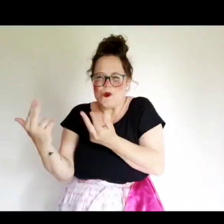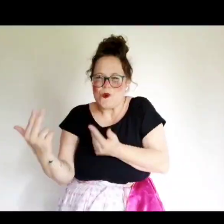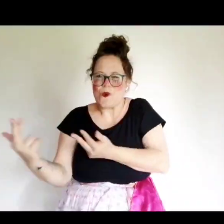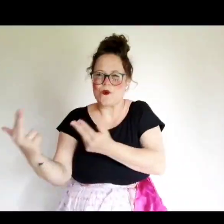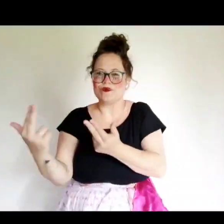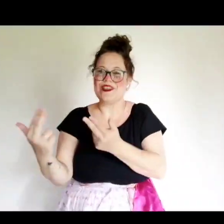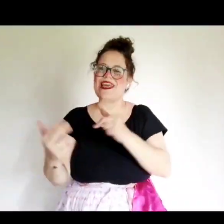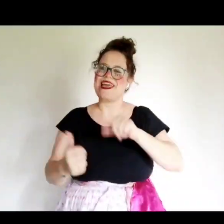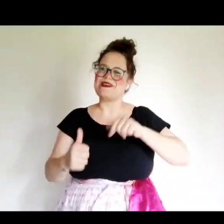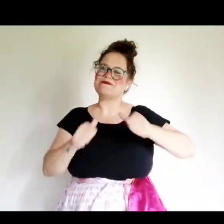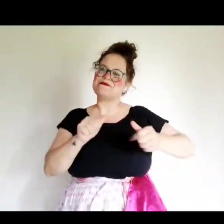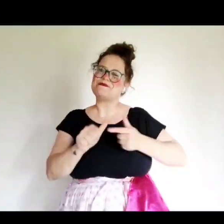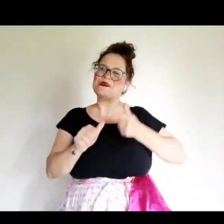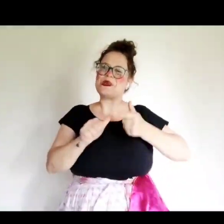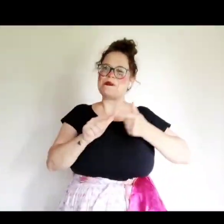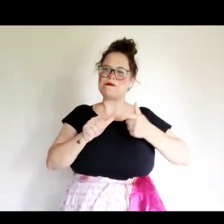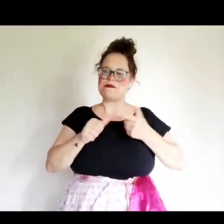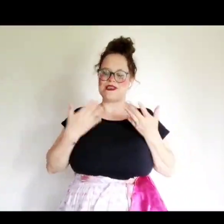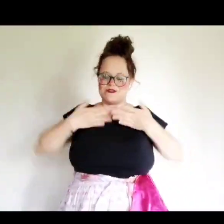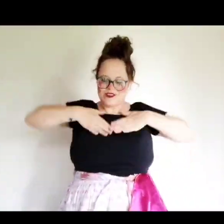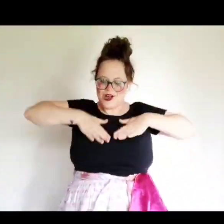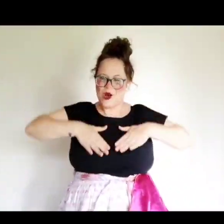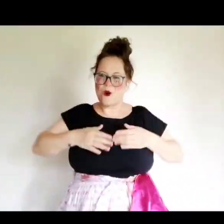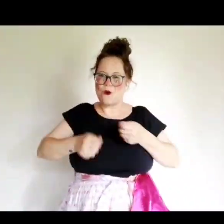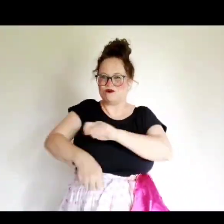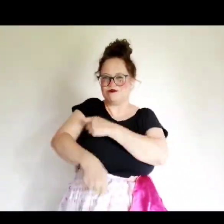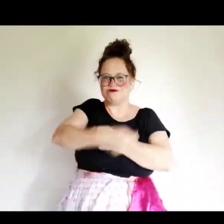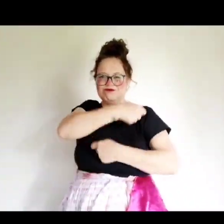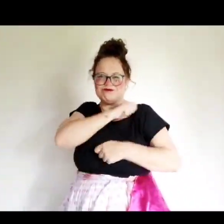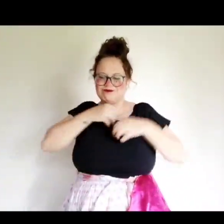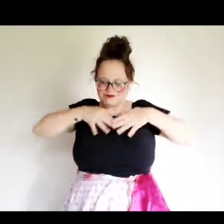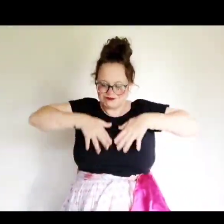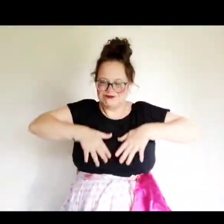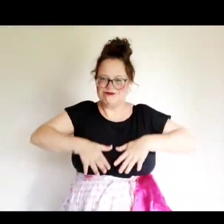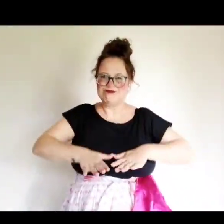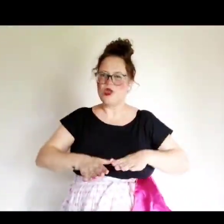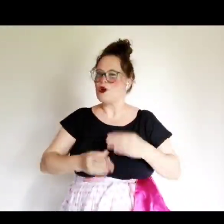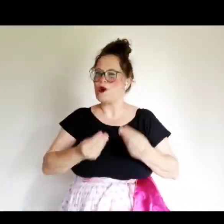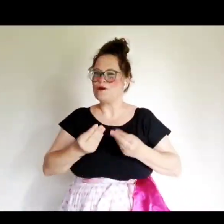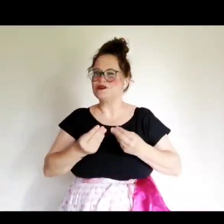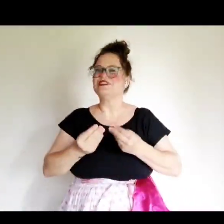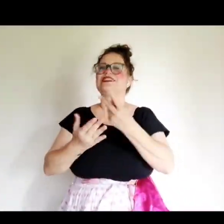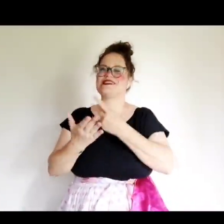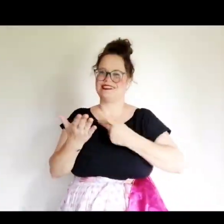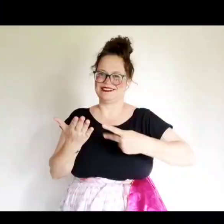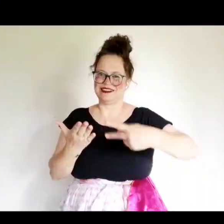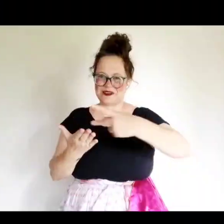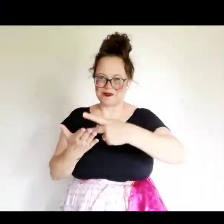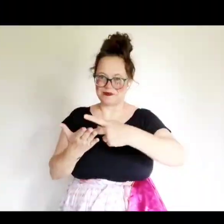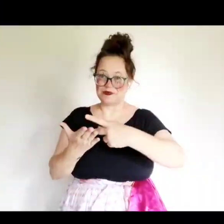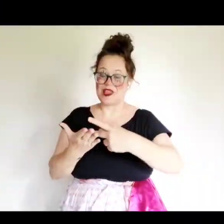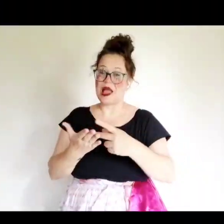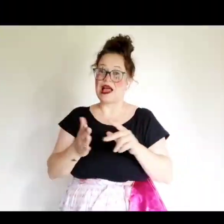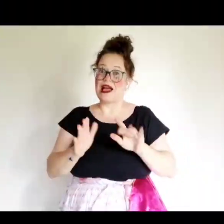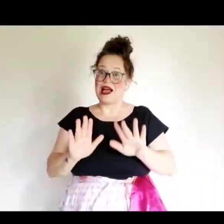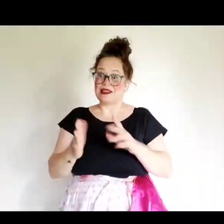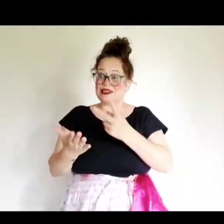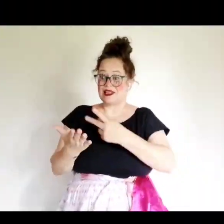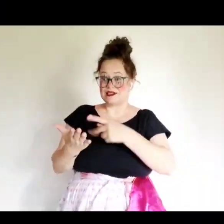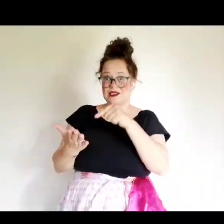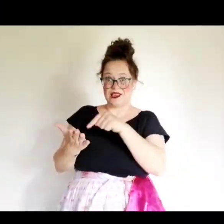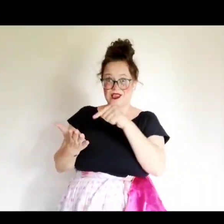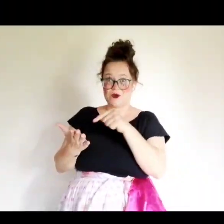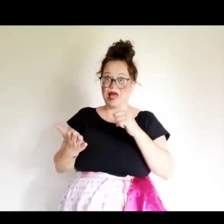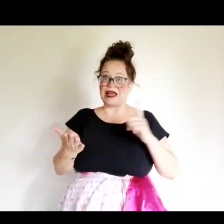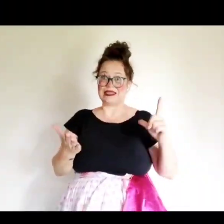Foi a minha primeira montação. Eu me vesti de Emília através do desenho. E o desenho continua na minha